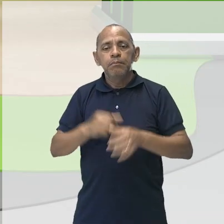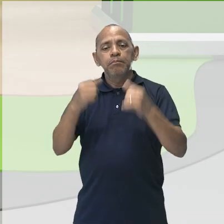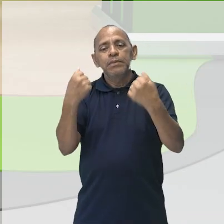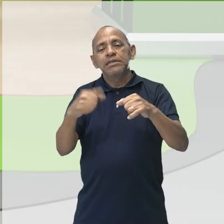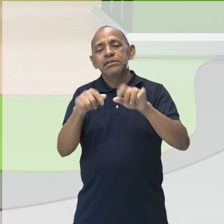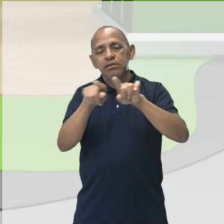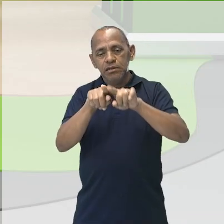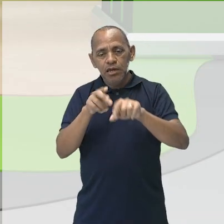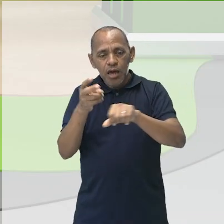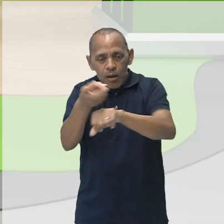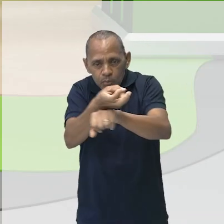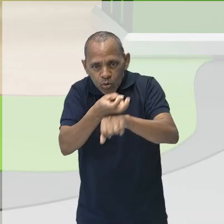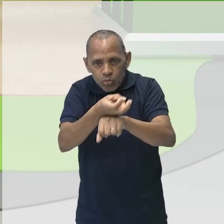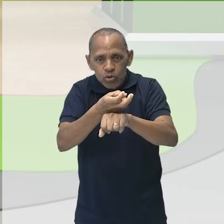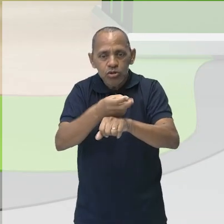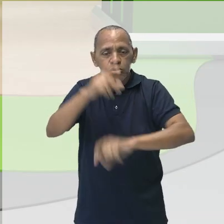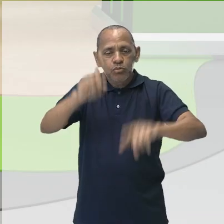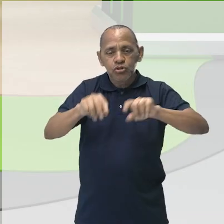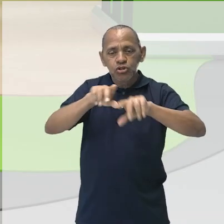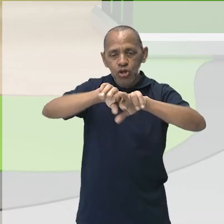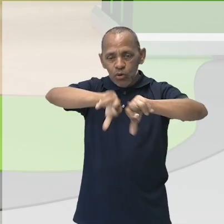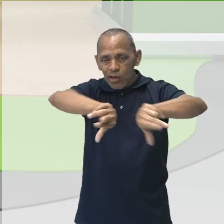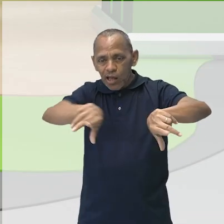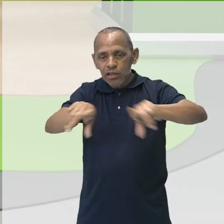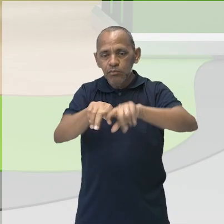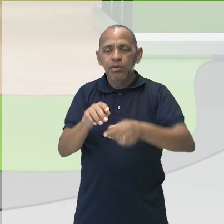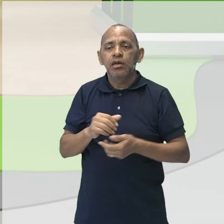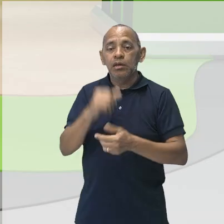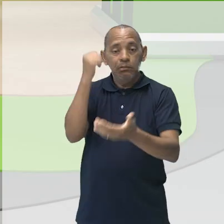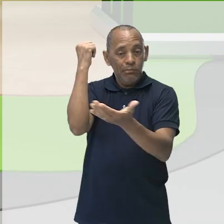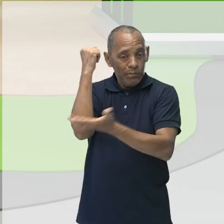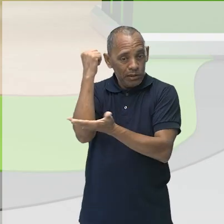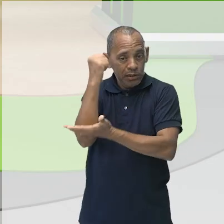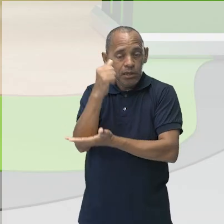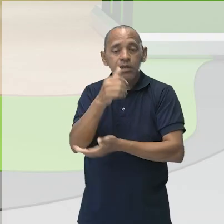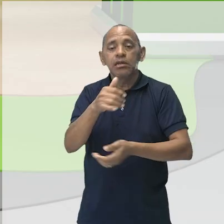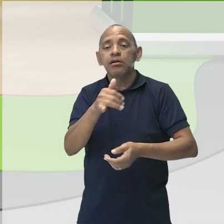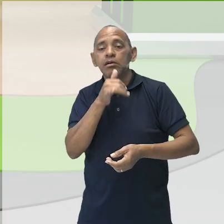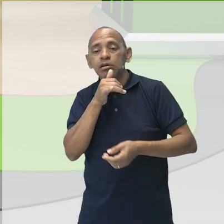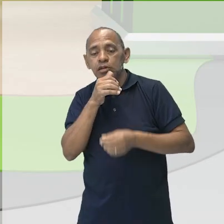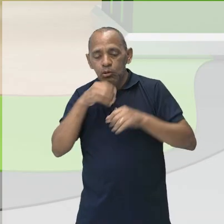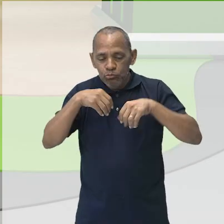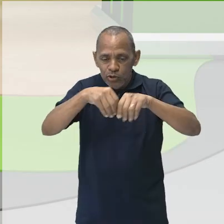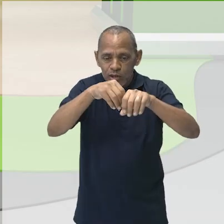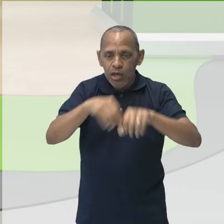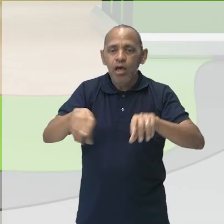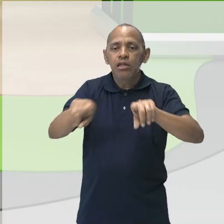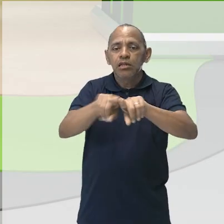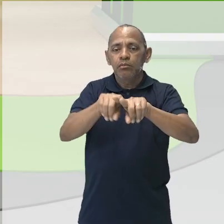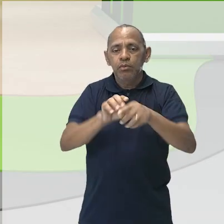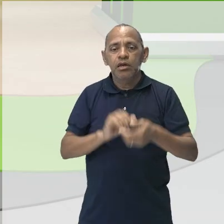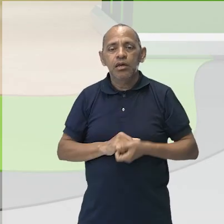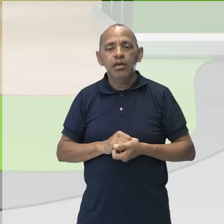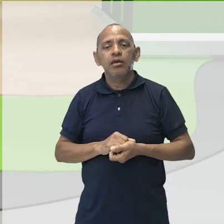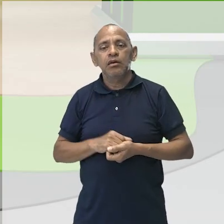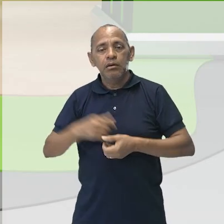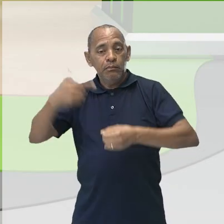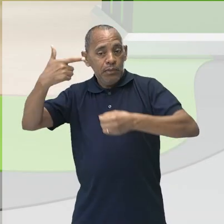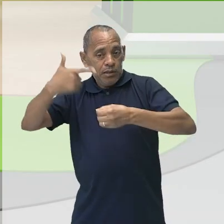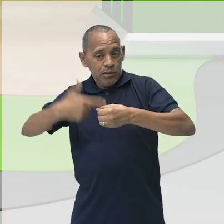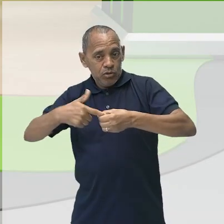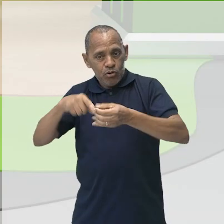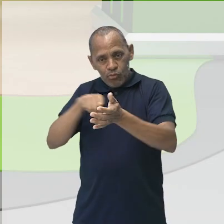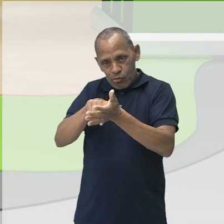processamento de recursos naturais. Quais? Madeira, por exemplo, minério, bem como petróleo.